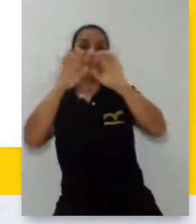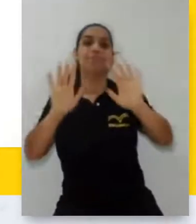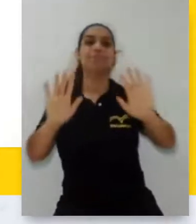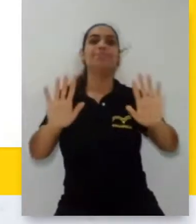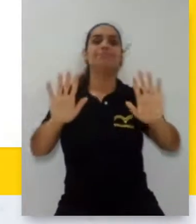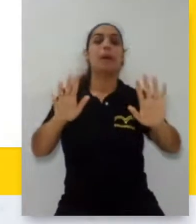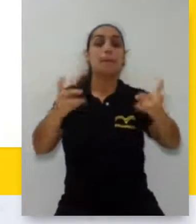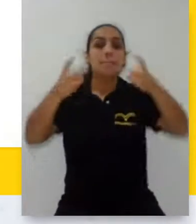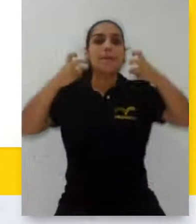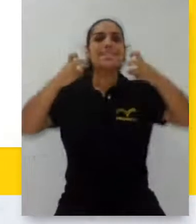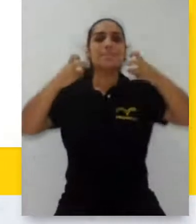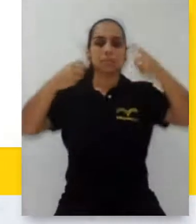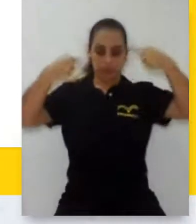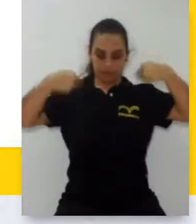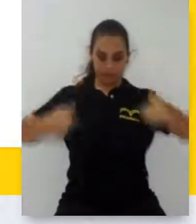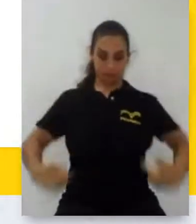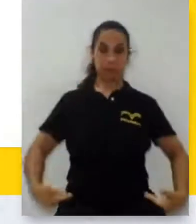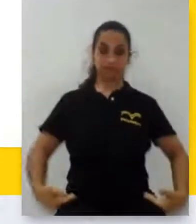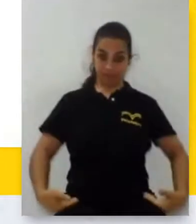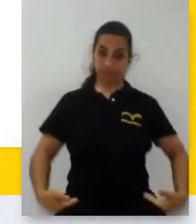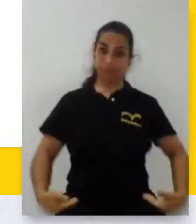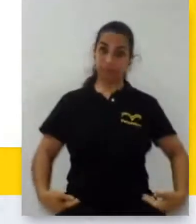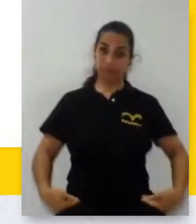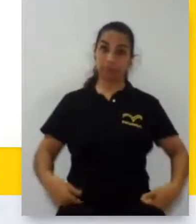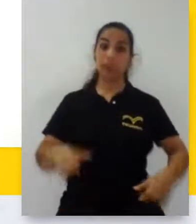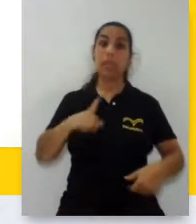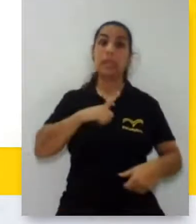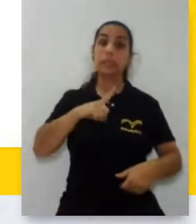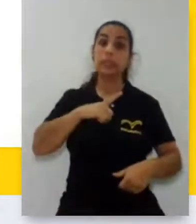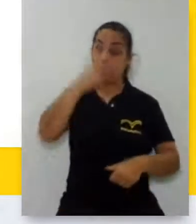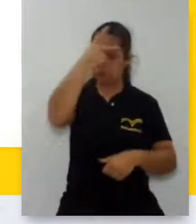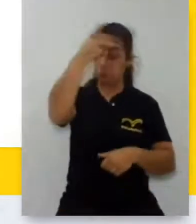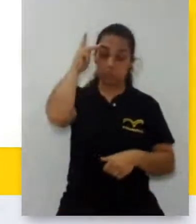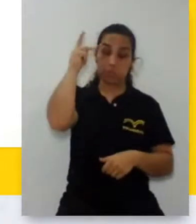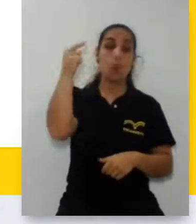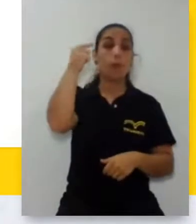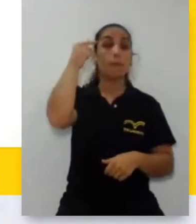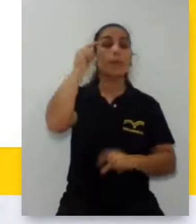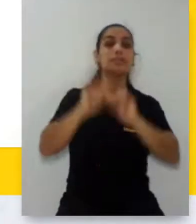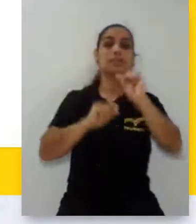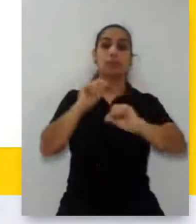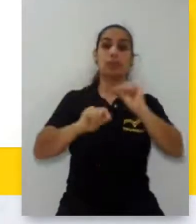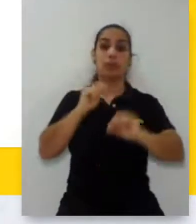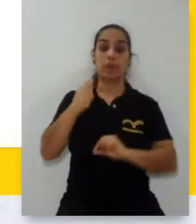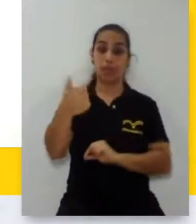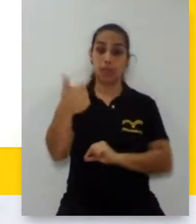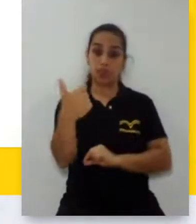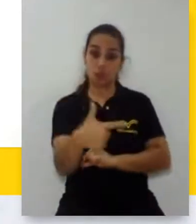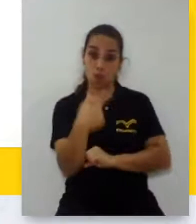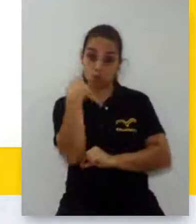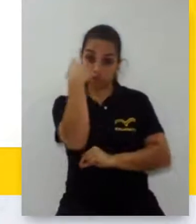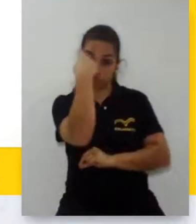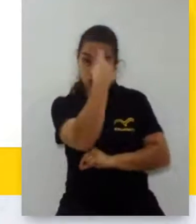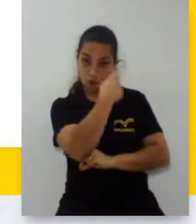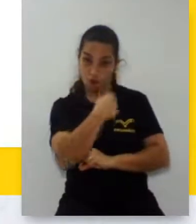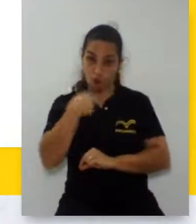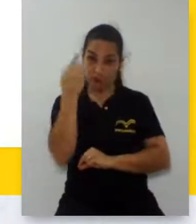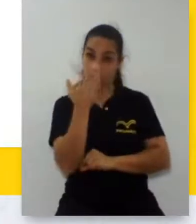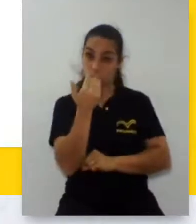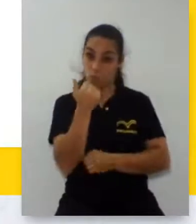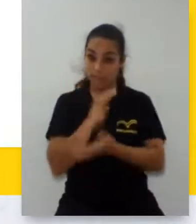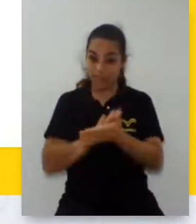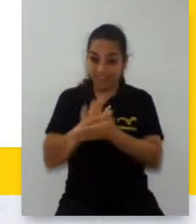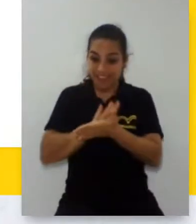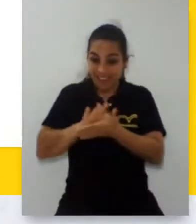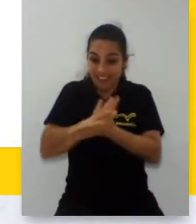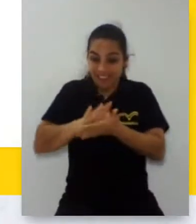ficar 12 horas em jejum e fazer exercício. Então, aí que tá o complicado. Se você vai fazer, então, fico 4 horas, 5